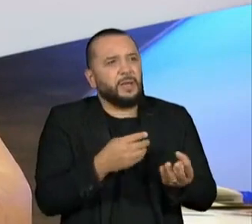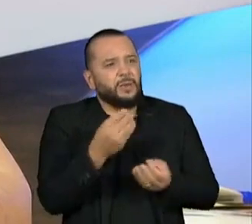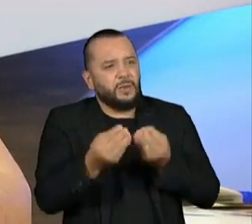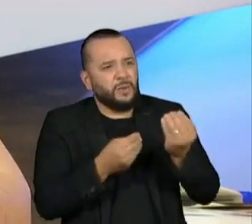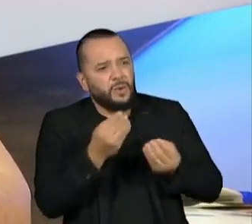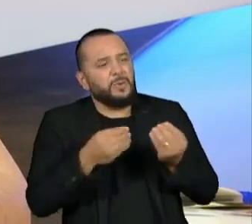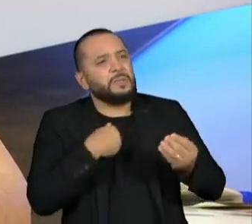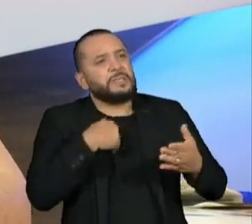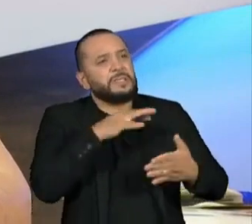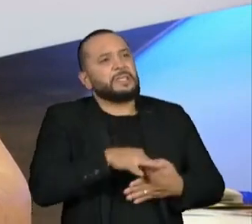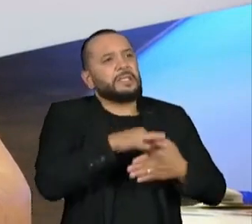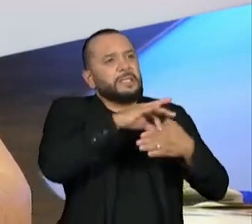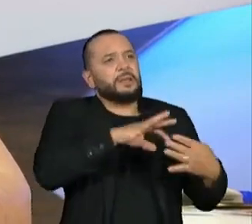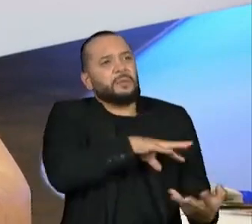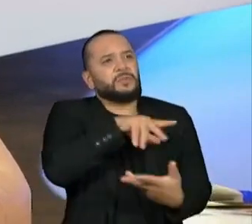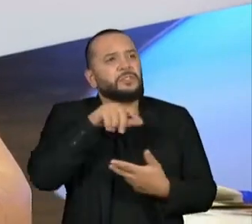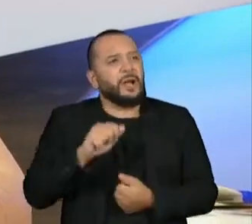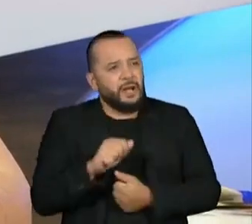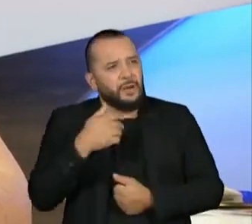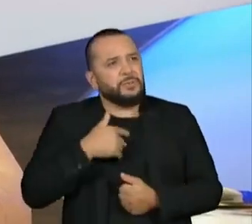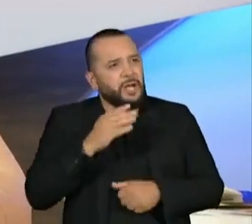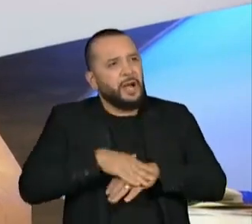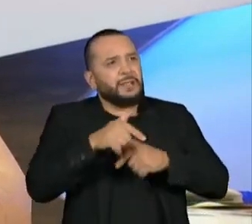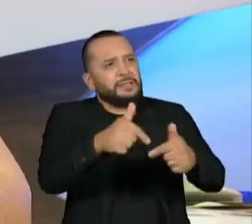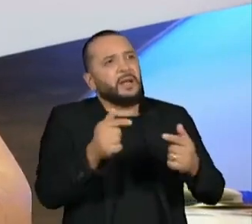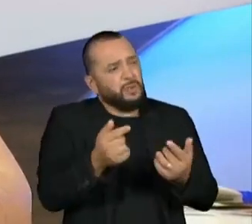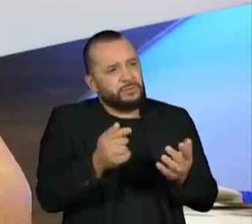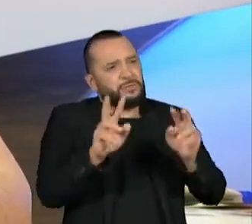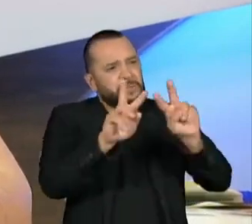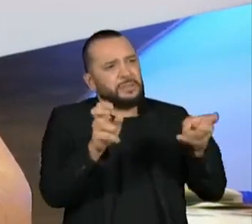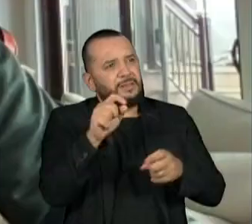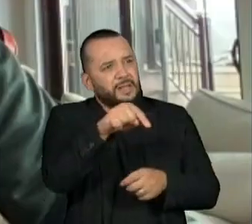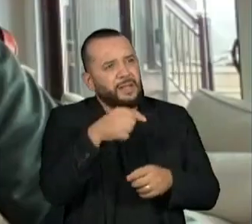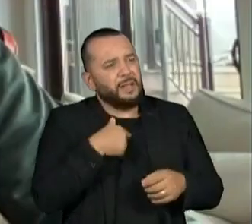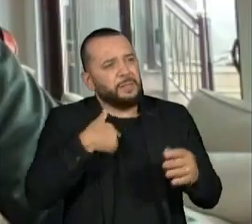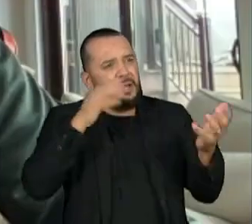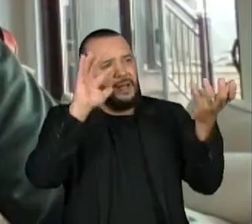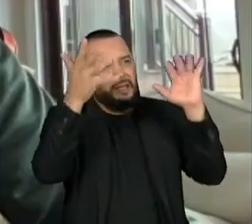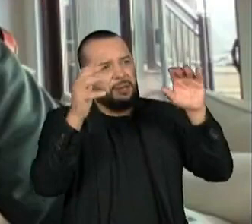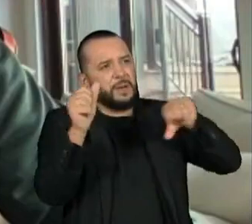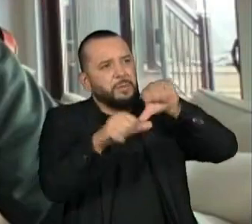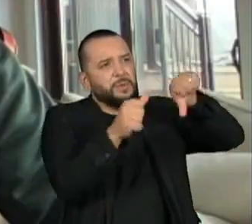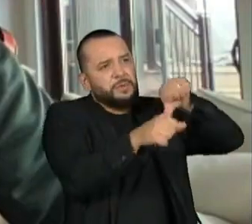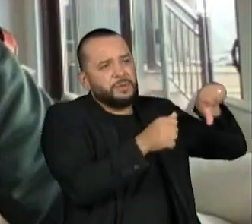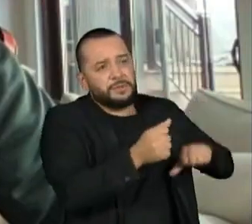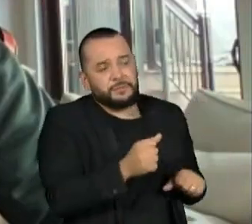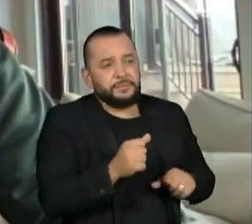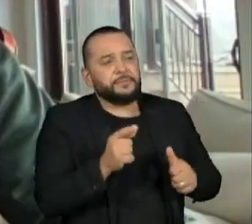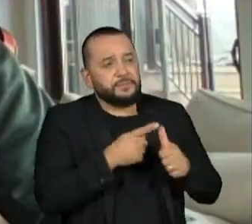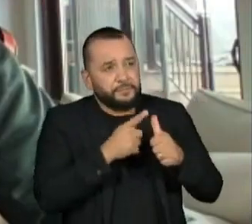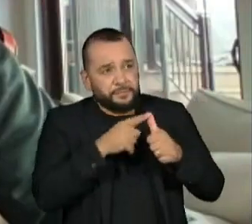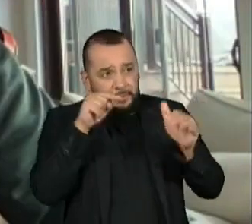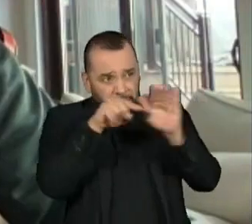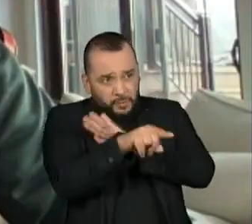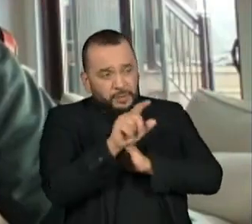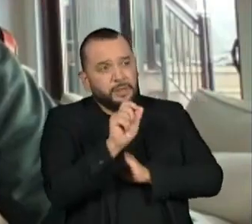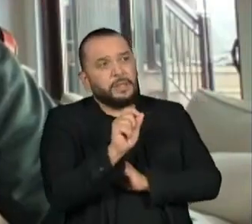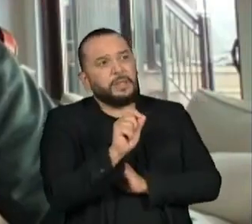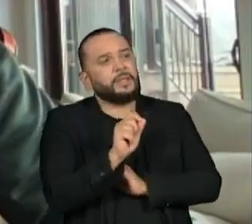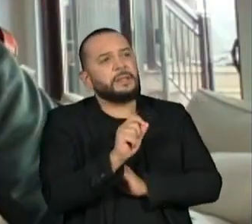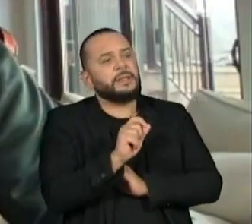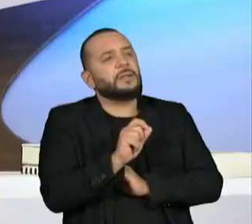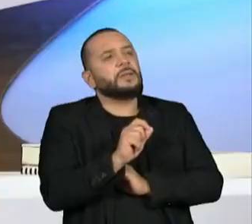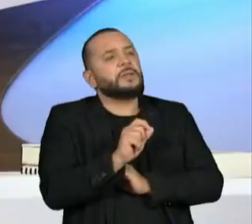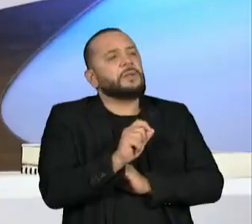líderes globais para tratar desse problema. Então, na verdade, duas questões. Qual seria, a seu ver,